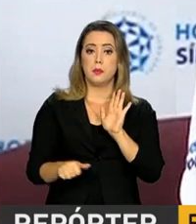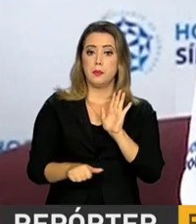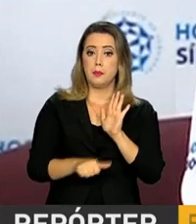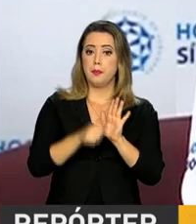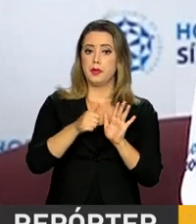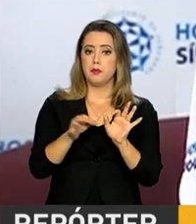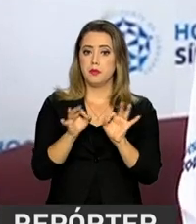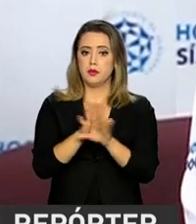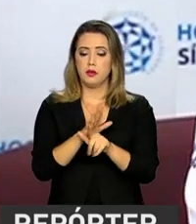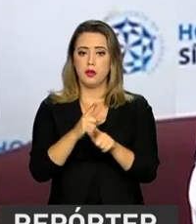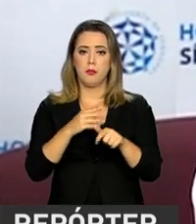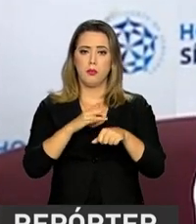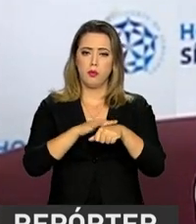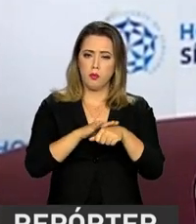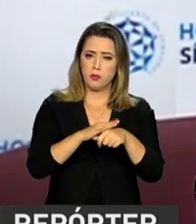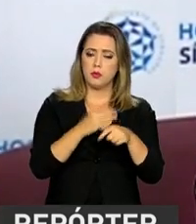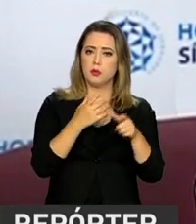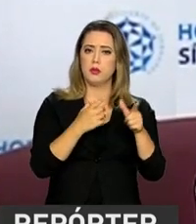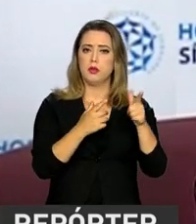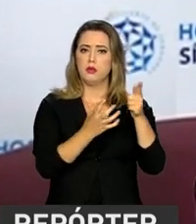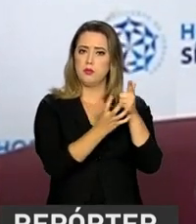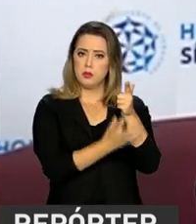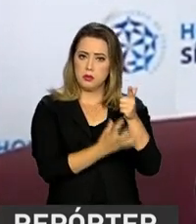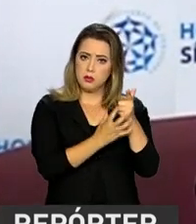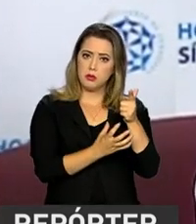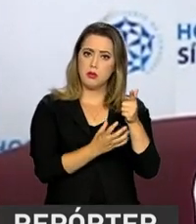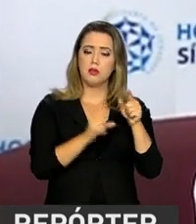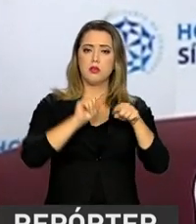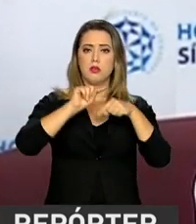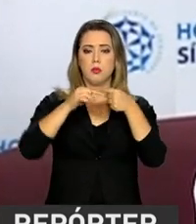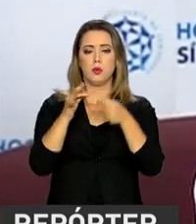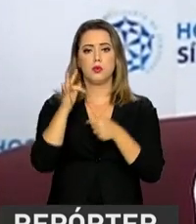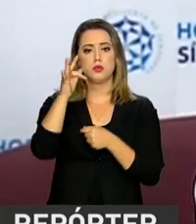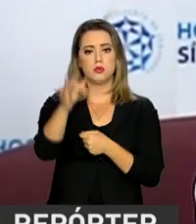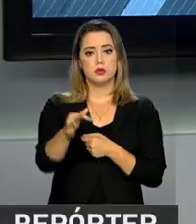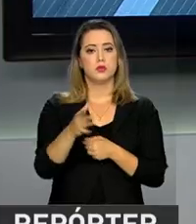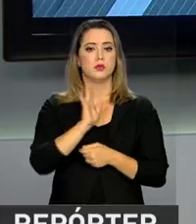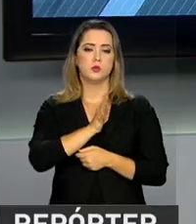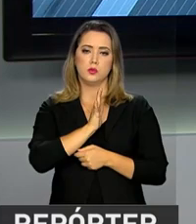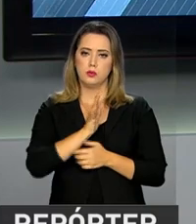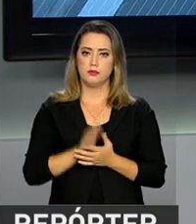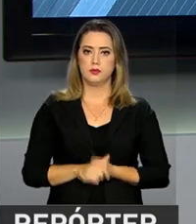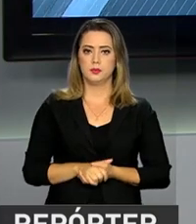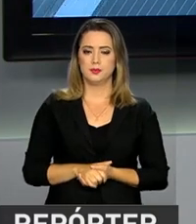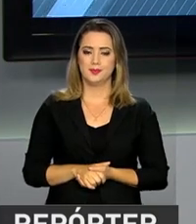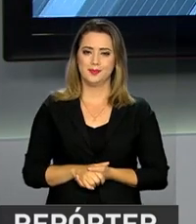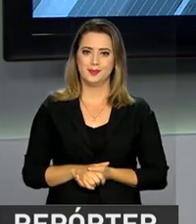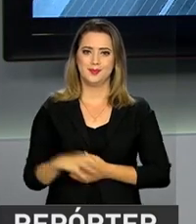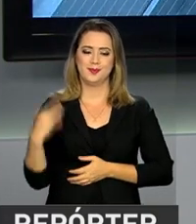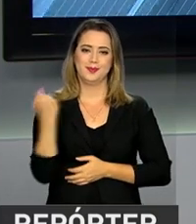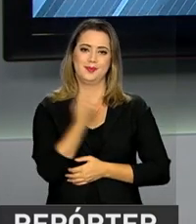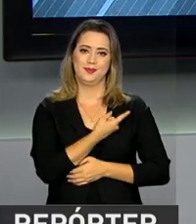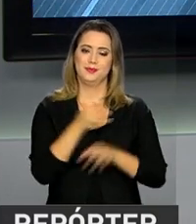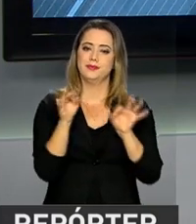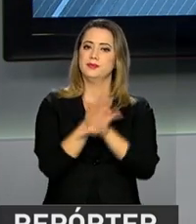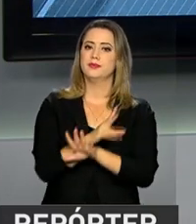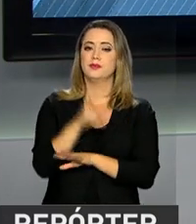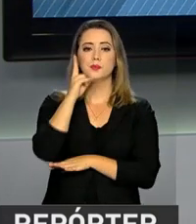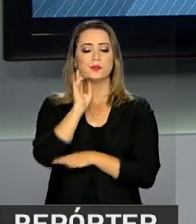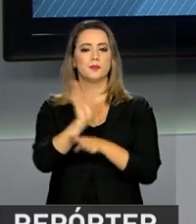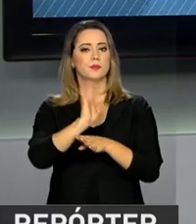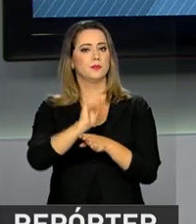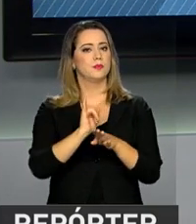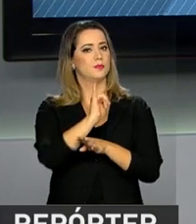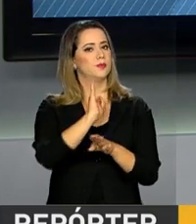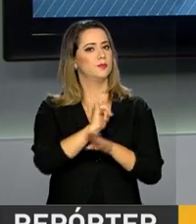próstata no futuro nós vamos ver a parte é cardíaca nós ficamos por aqui você pode rever